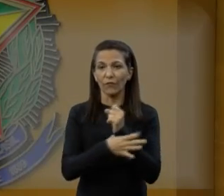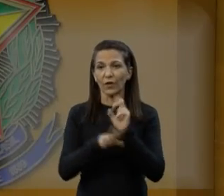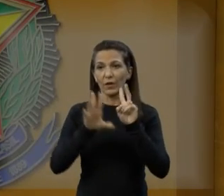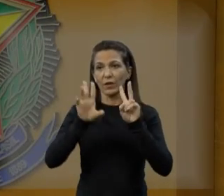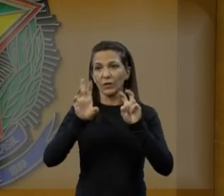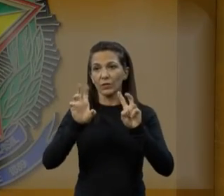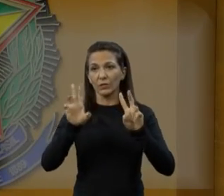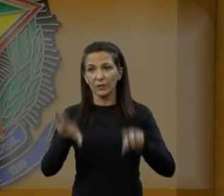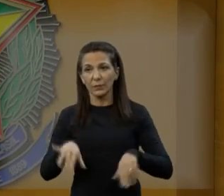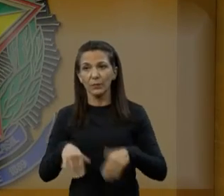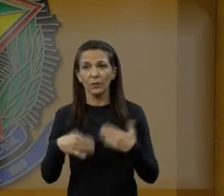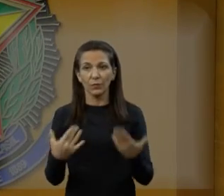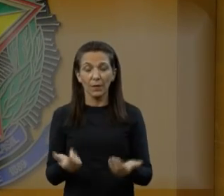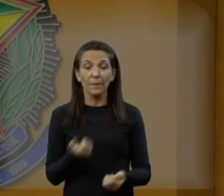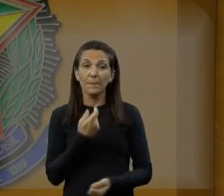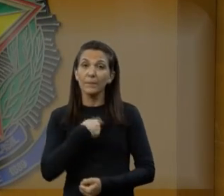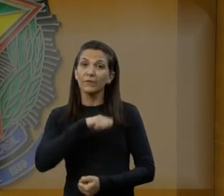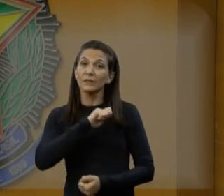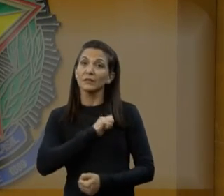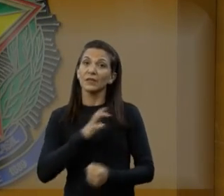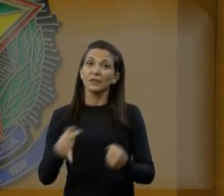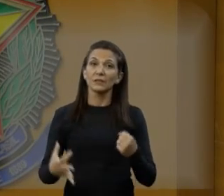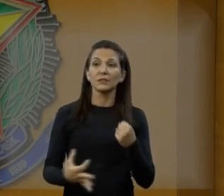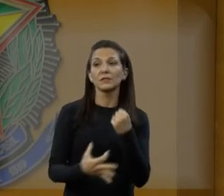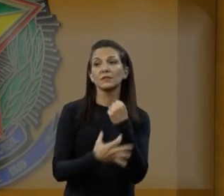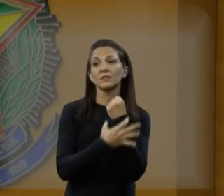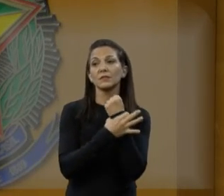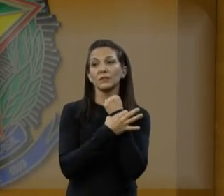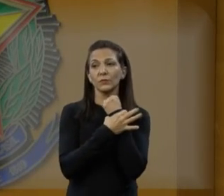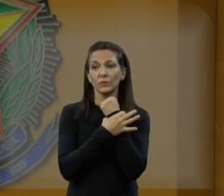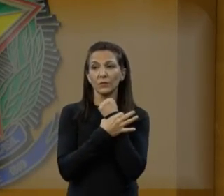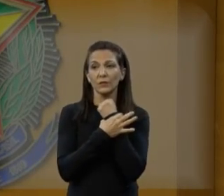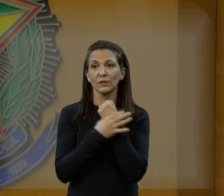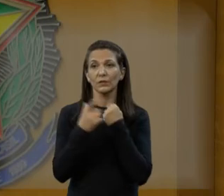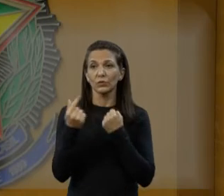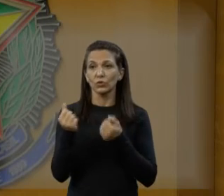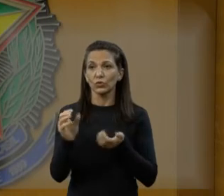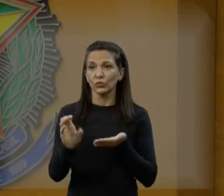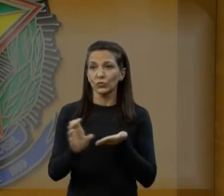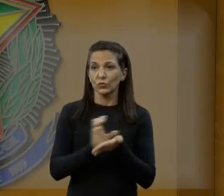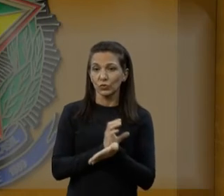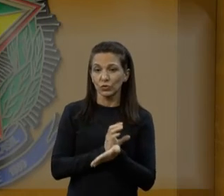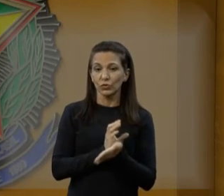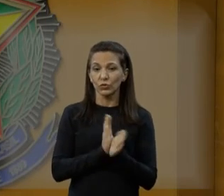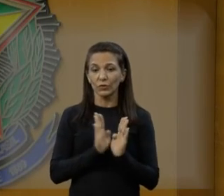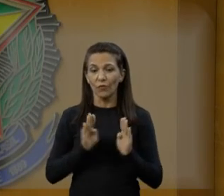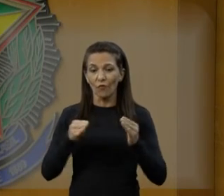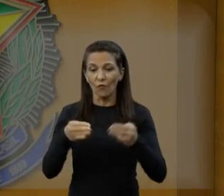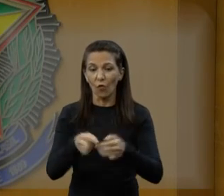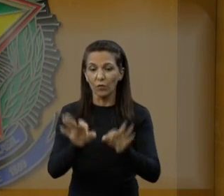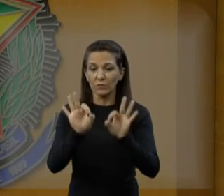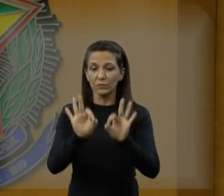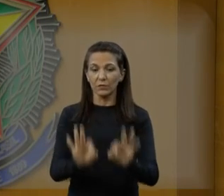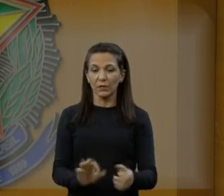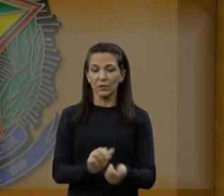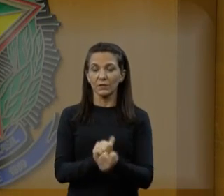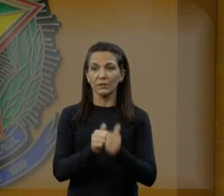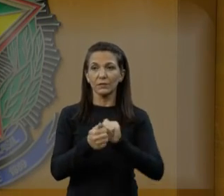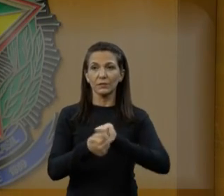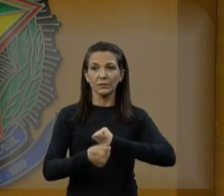e é isso vamos fiscalizar e garantir que essas verbas recolhidas tem um verdadeiro destino né